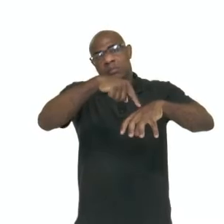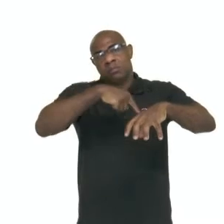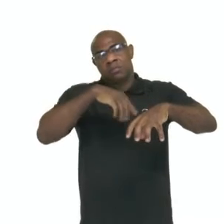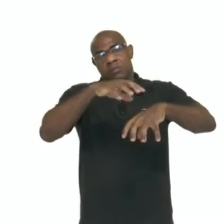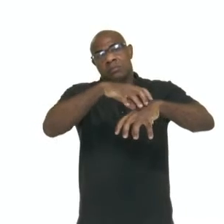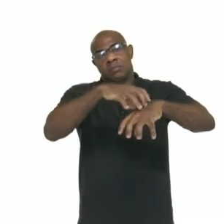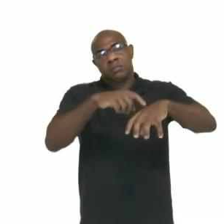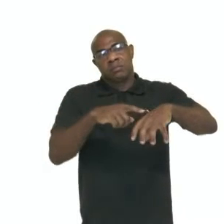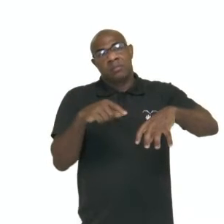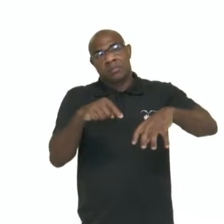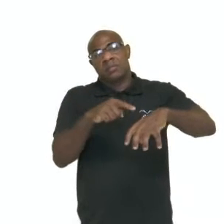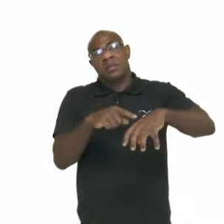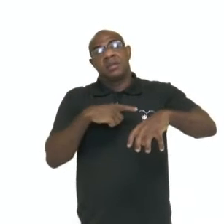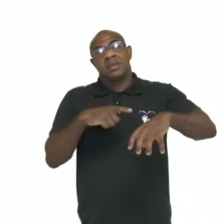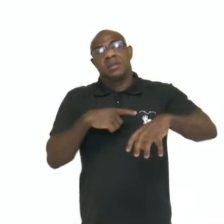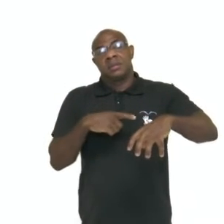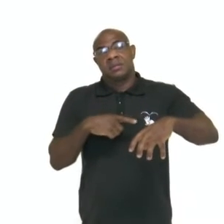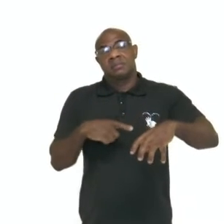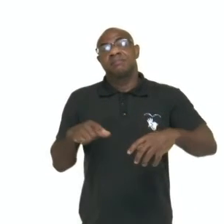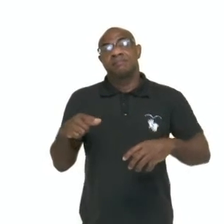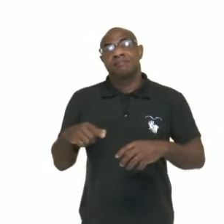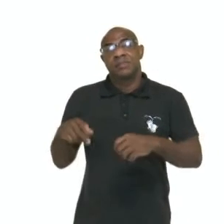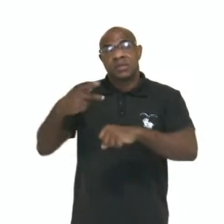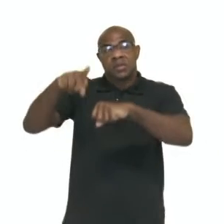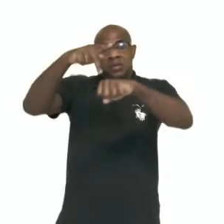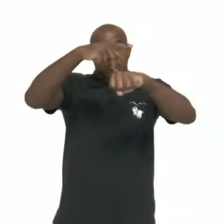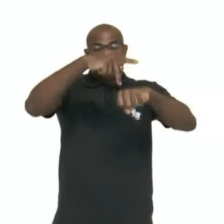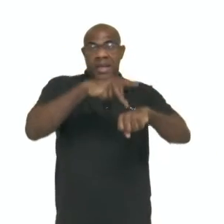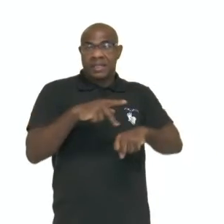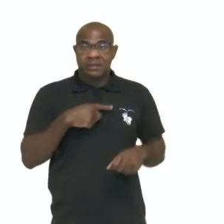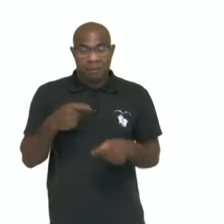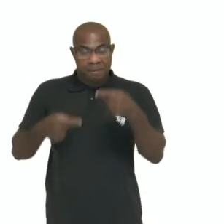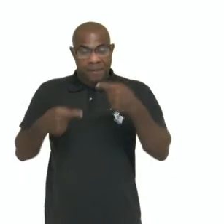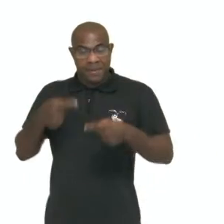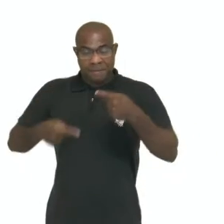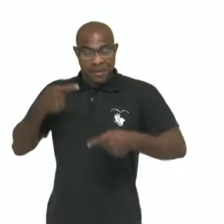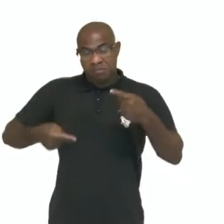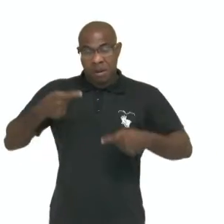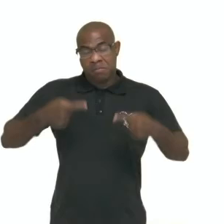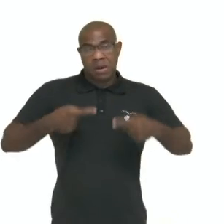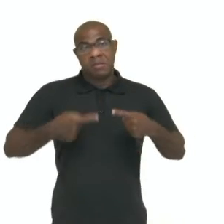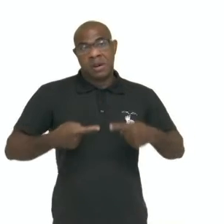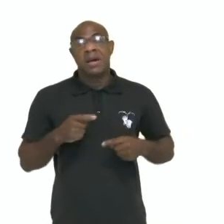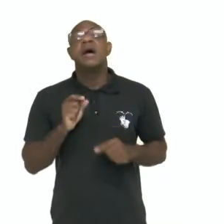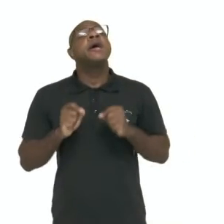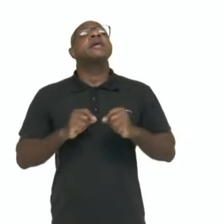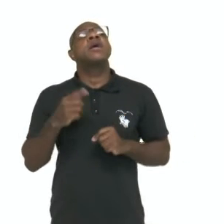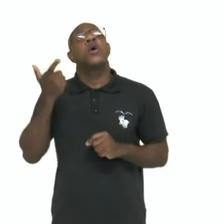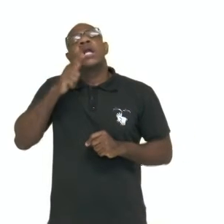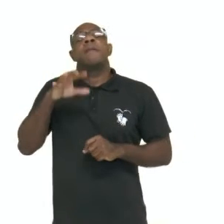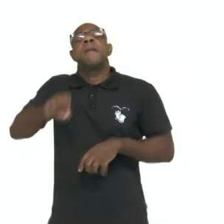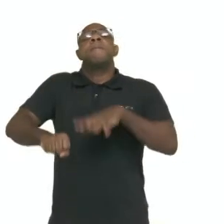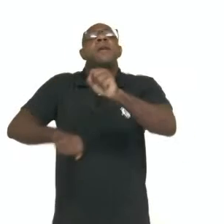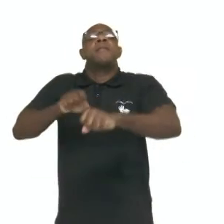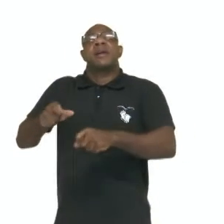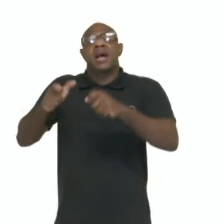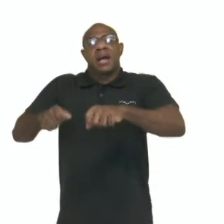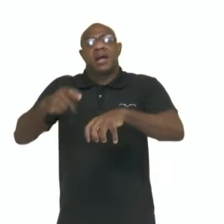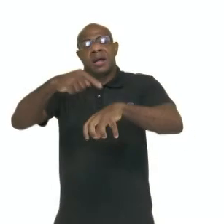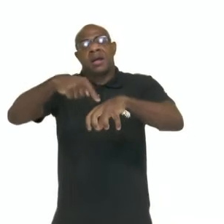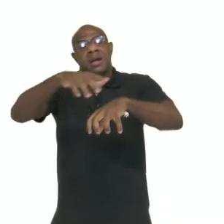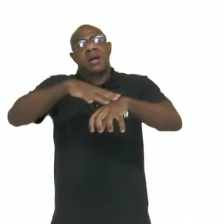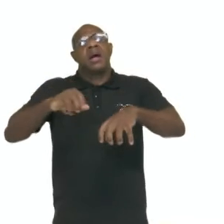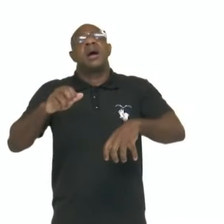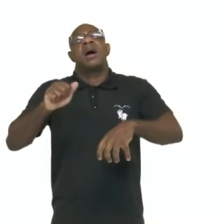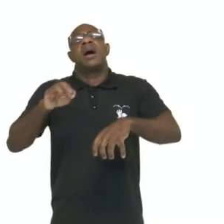então estão sendo disputadas por esses países principais aí, né? Também devemos acrescentar aí também a China, né,